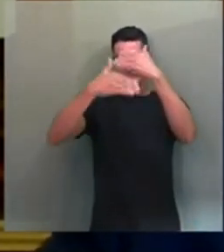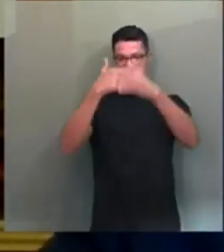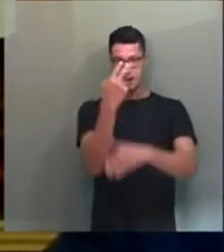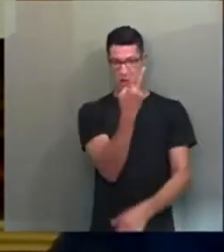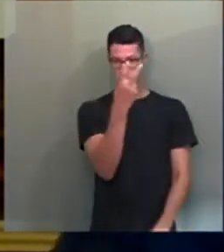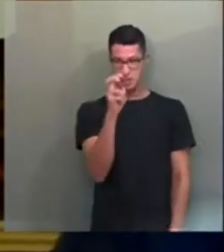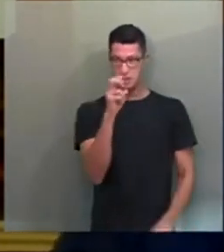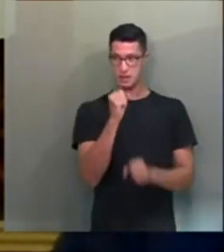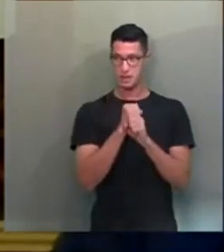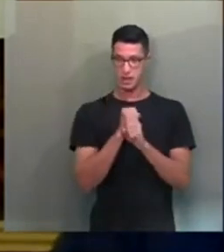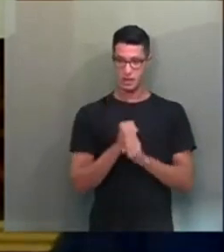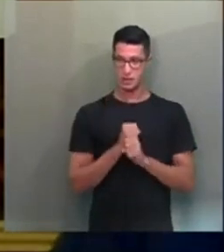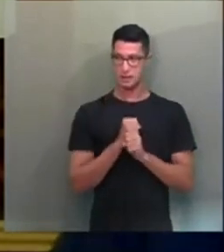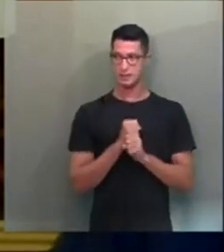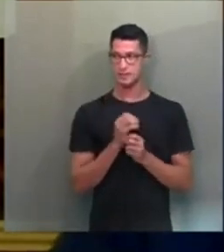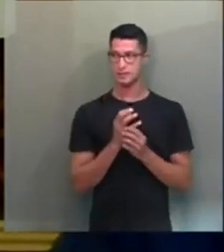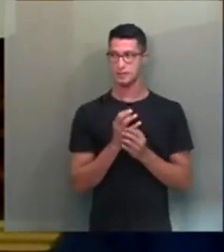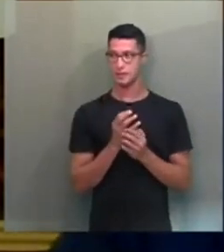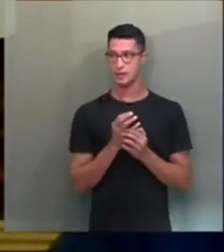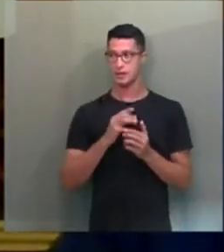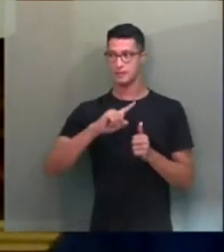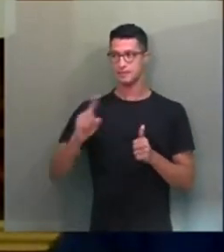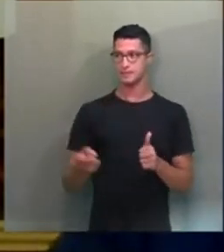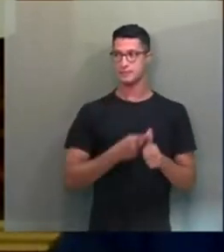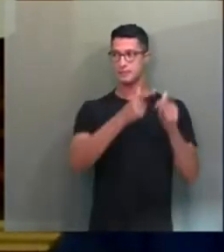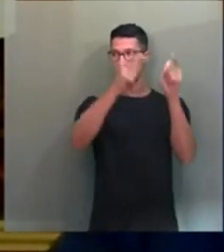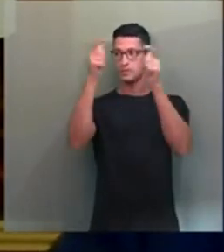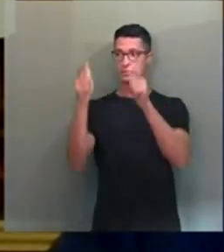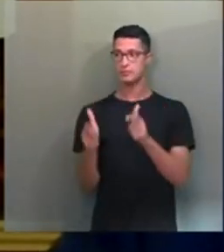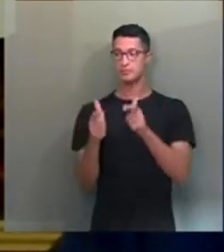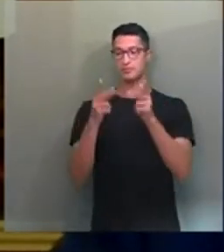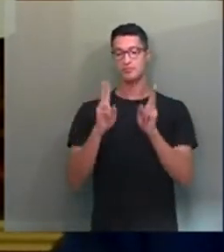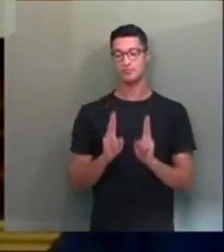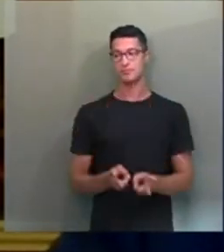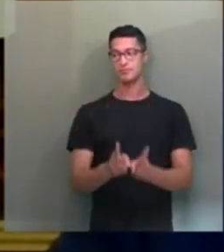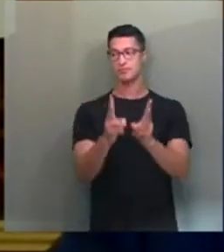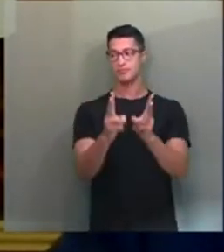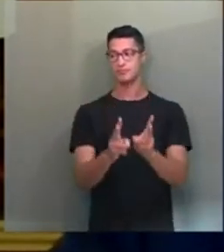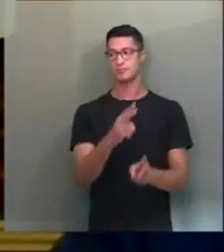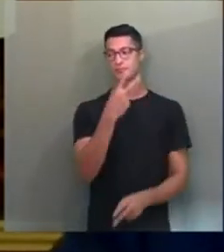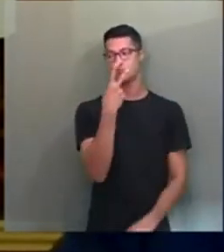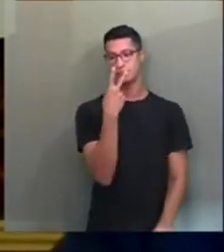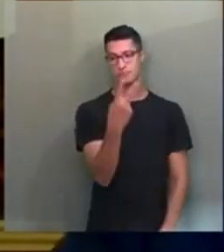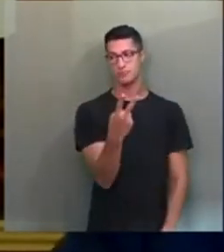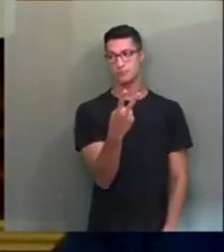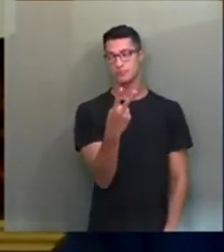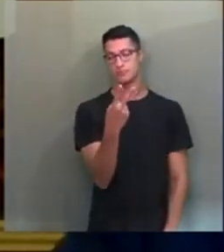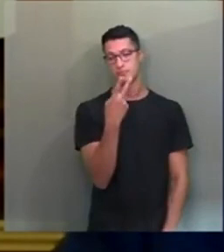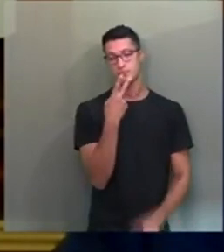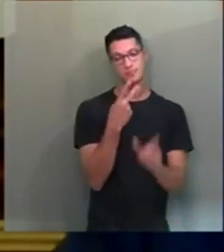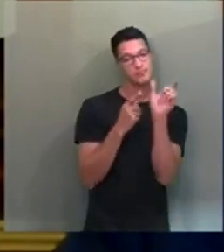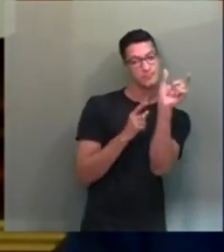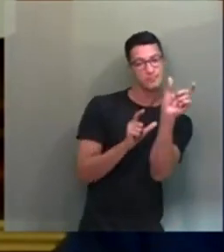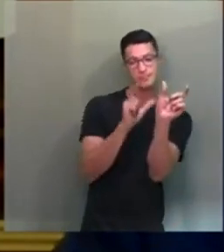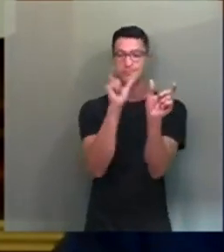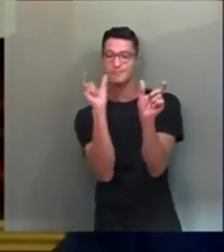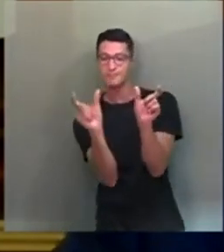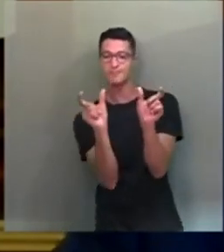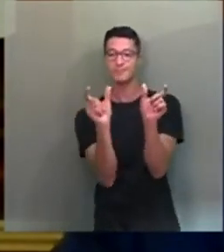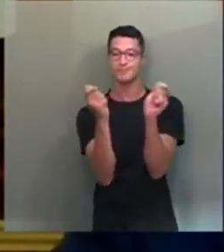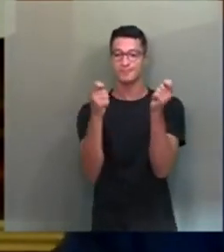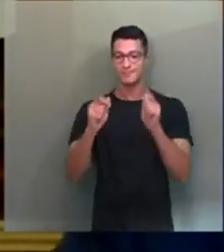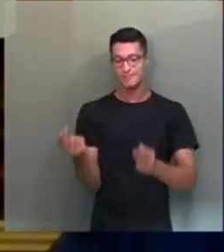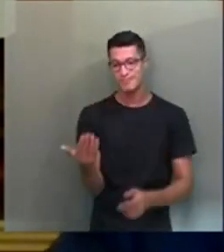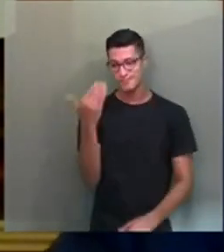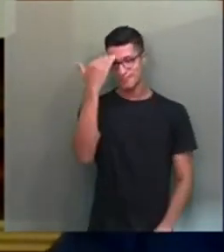25 anos, em primeiro lugar, sempre duas palavras devem vir à